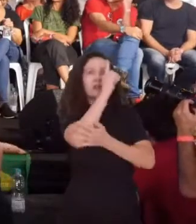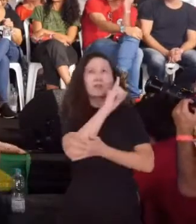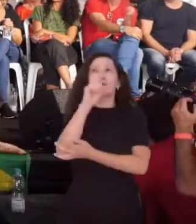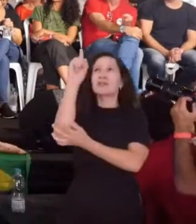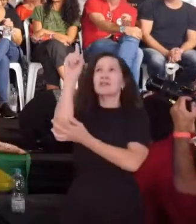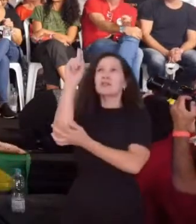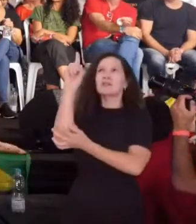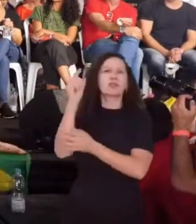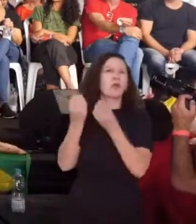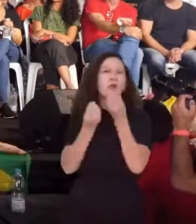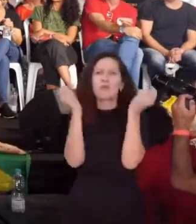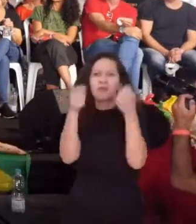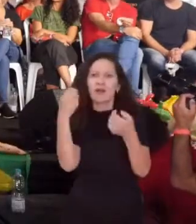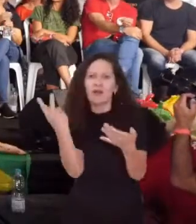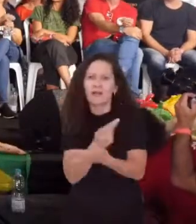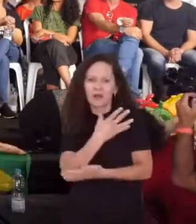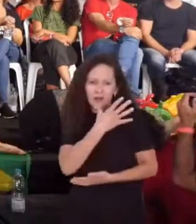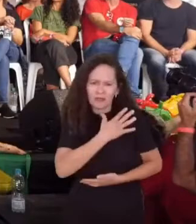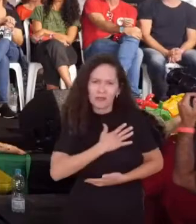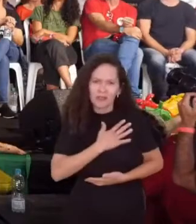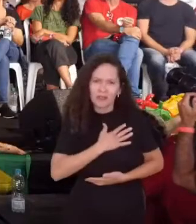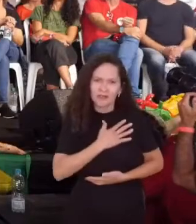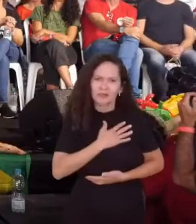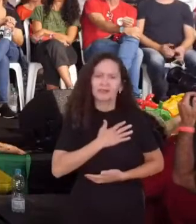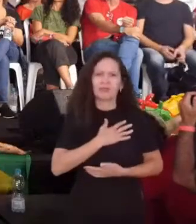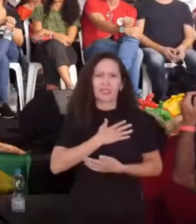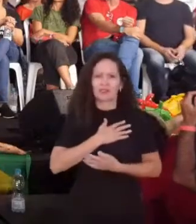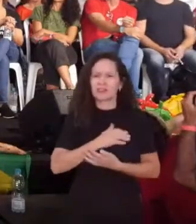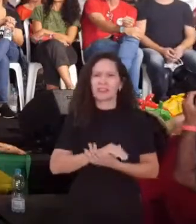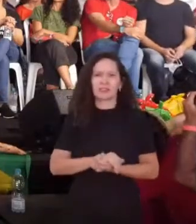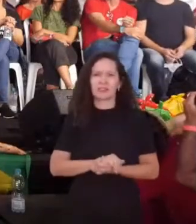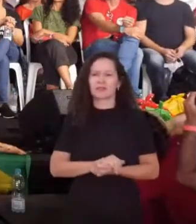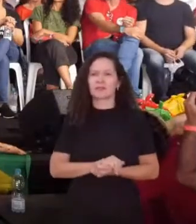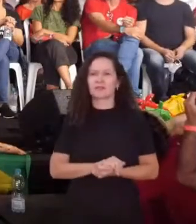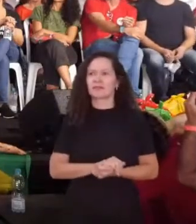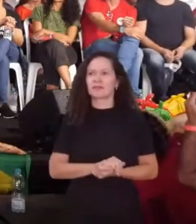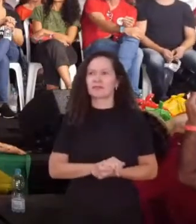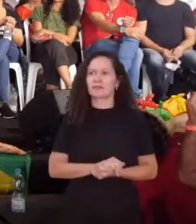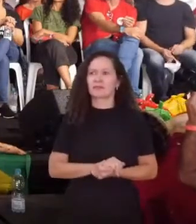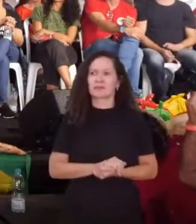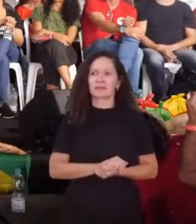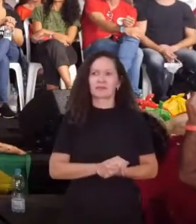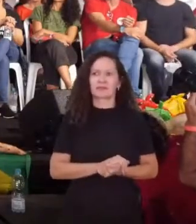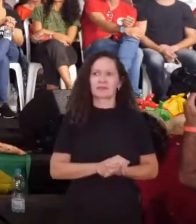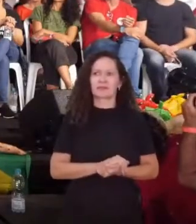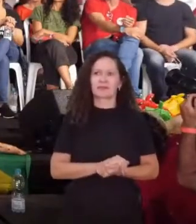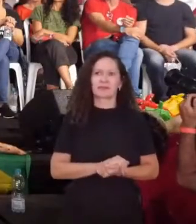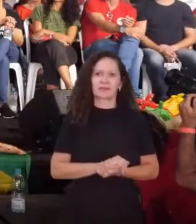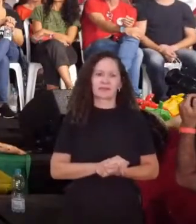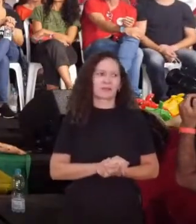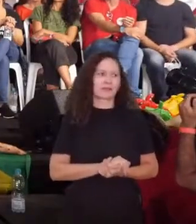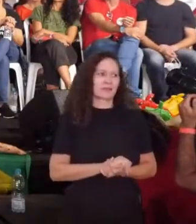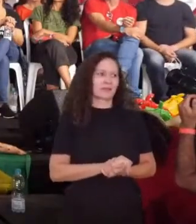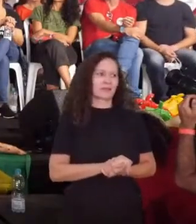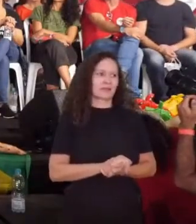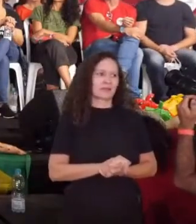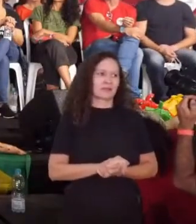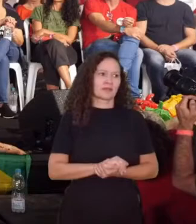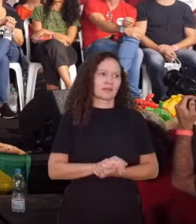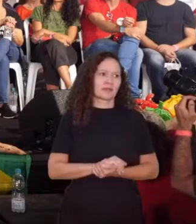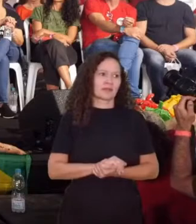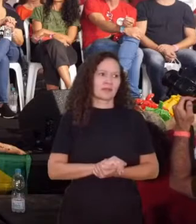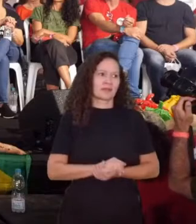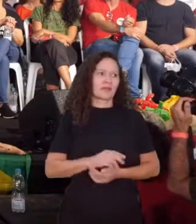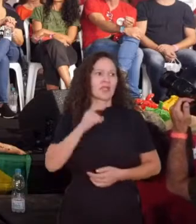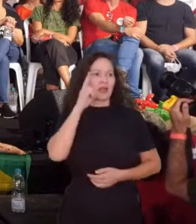isso comigo? E não foi uma vez, foram muitas vezes. Eu lembro que uma vez a gente mudou de casa porque na outra vila